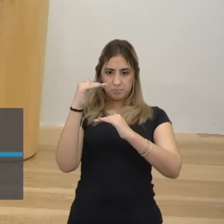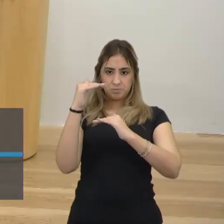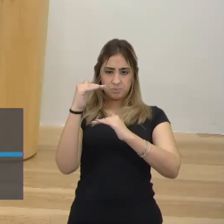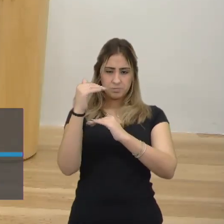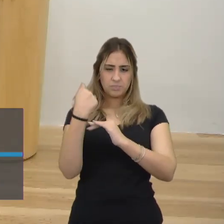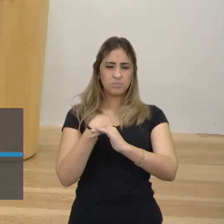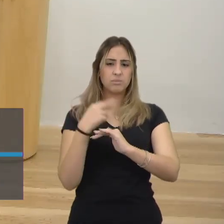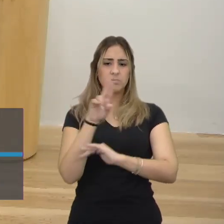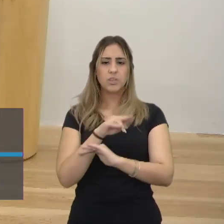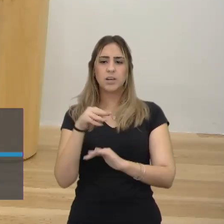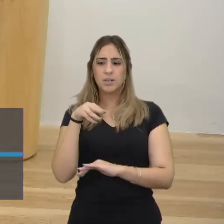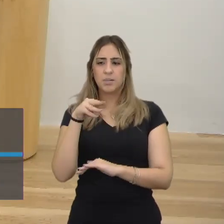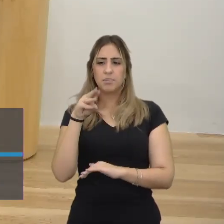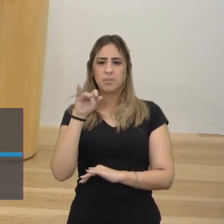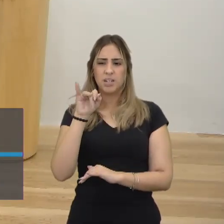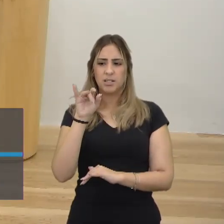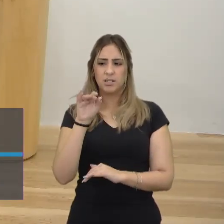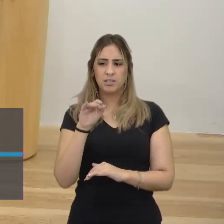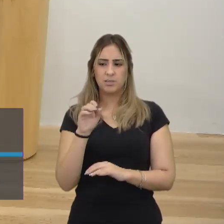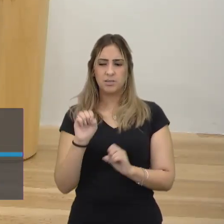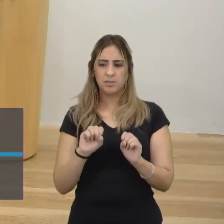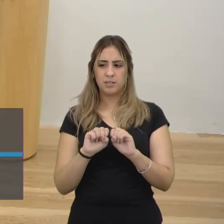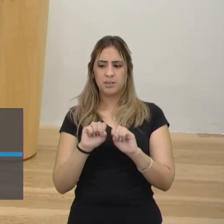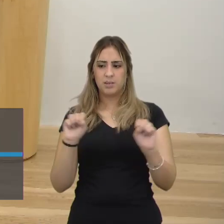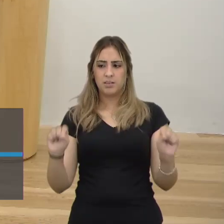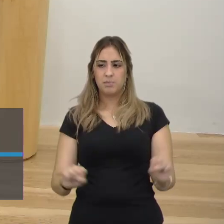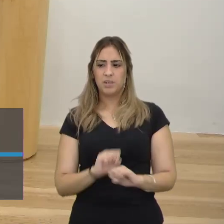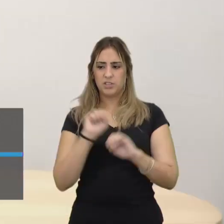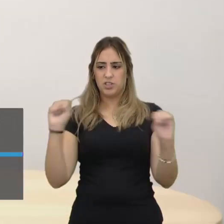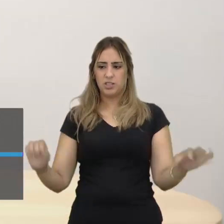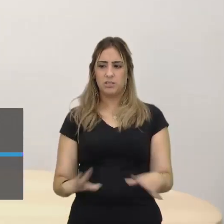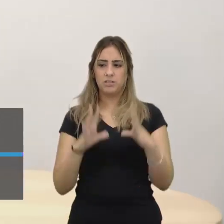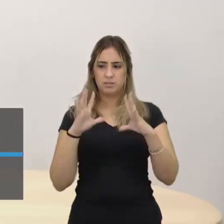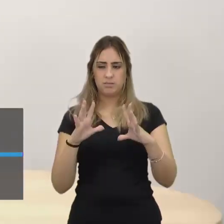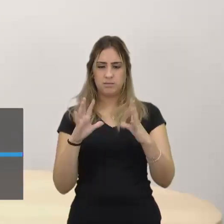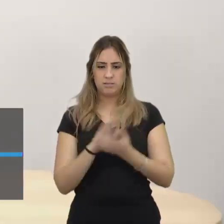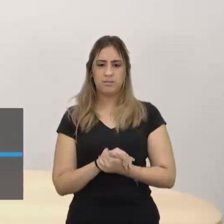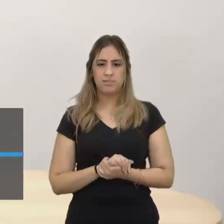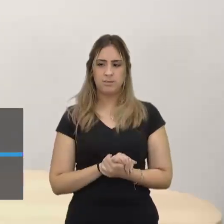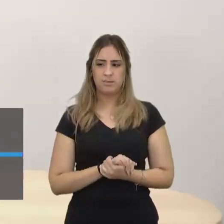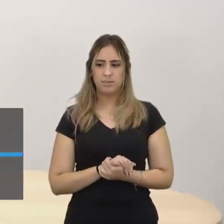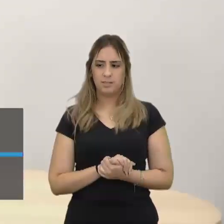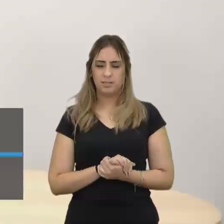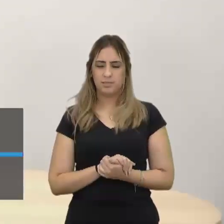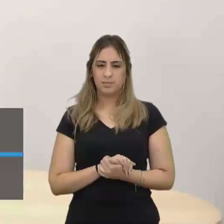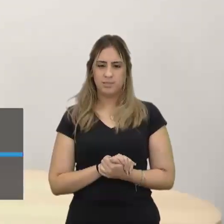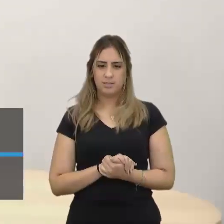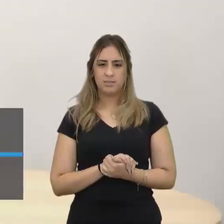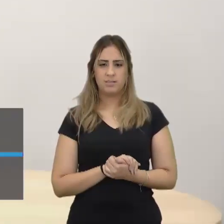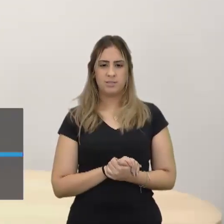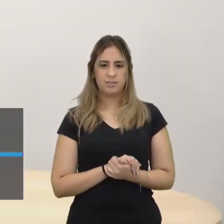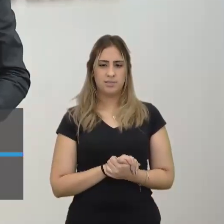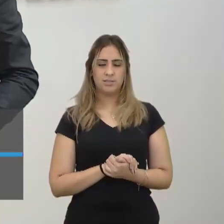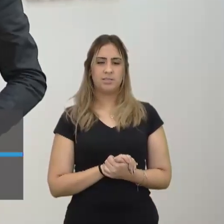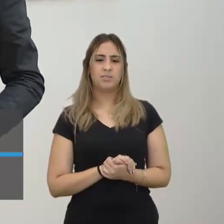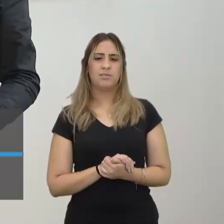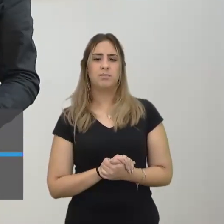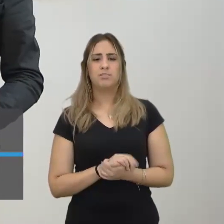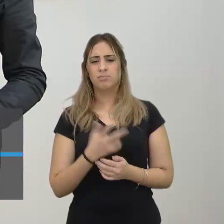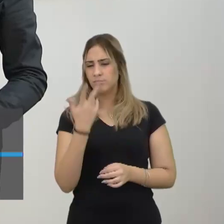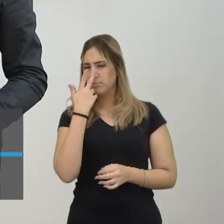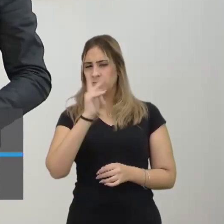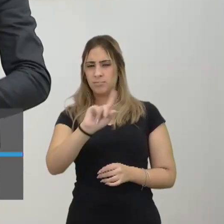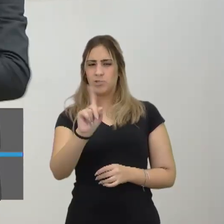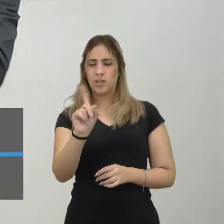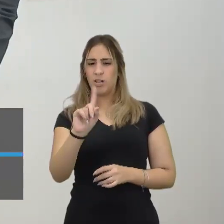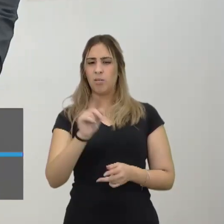o misticismo, os europeus seriam os superiores? Não, né? Não, esse que é